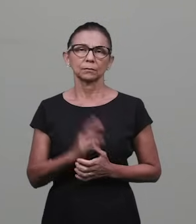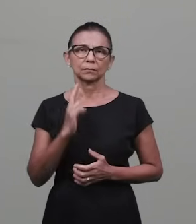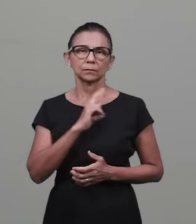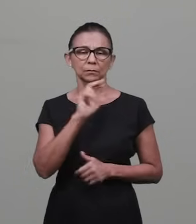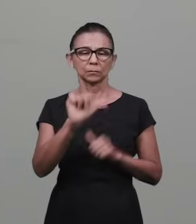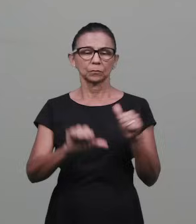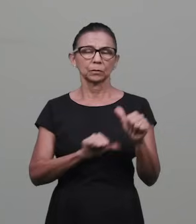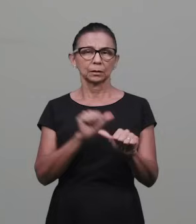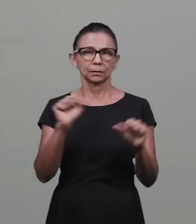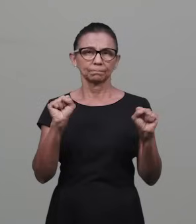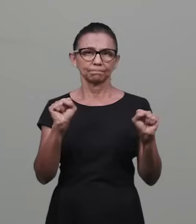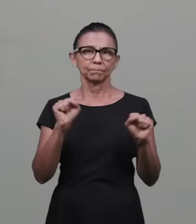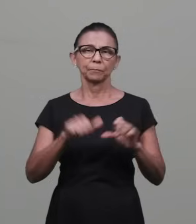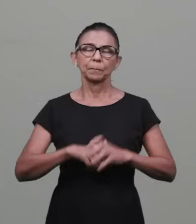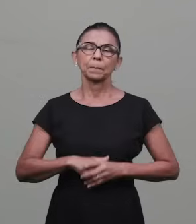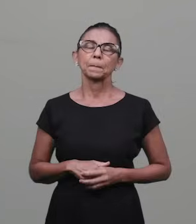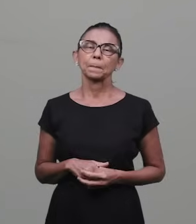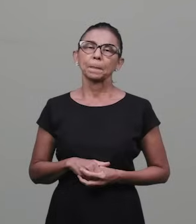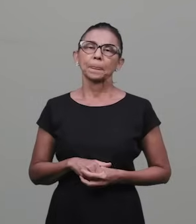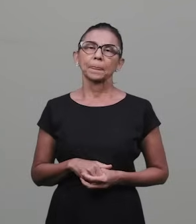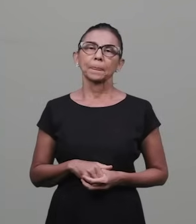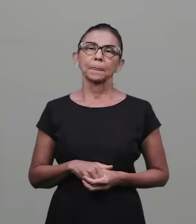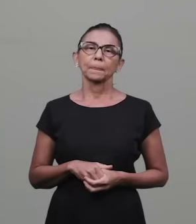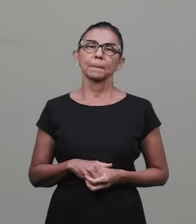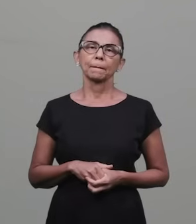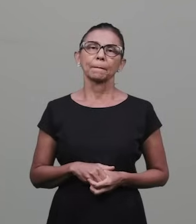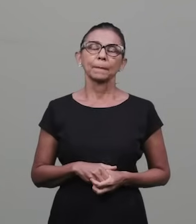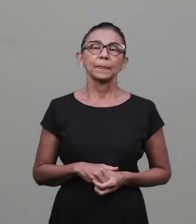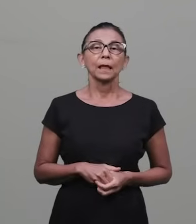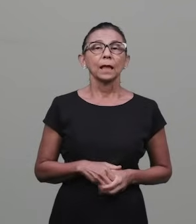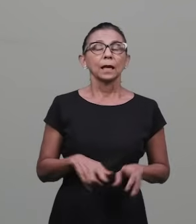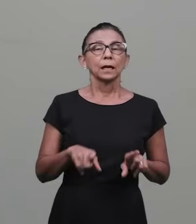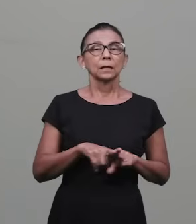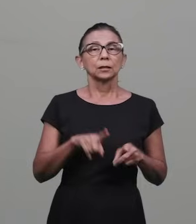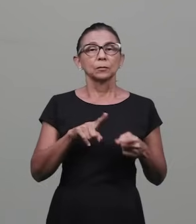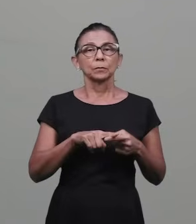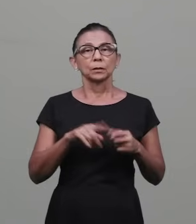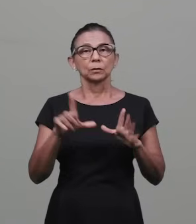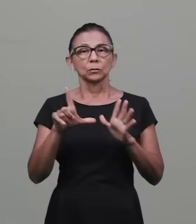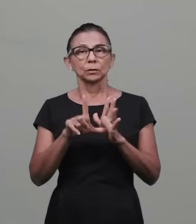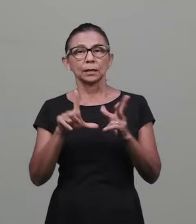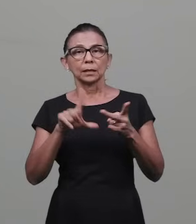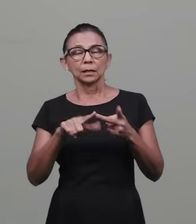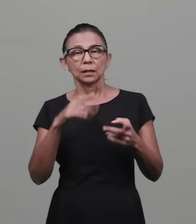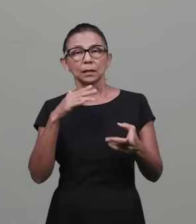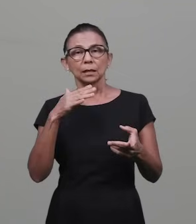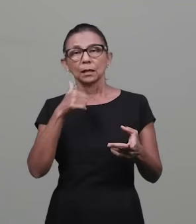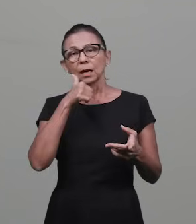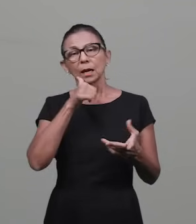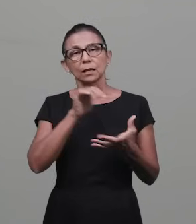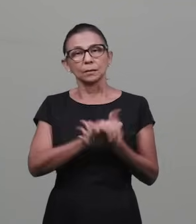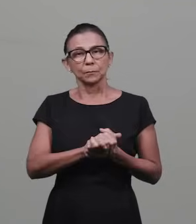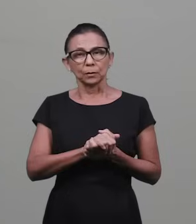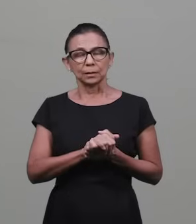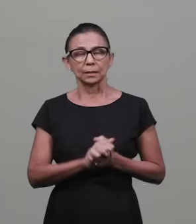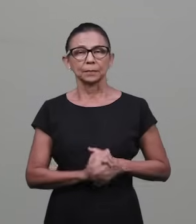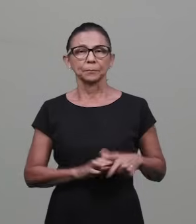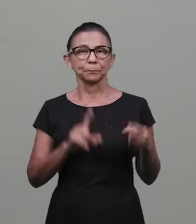queria só fazer algumas menções sobre a vida de Lutero e de alguns reformadores, e a esposa deles, que eu acho que é muito importante, né?